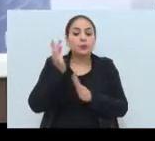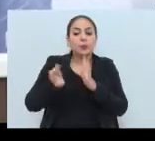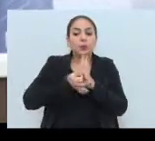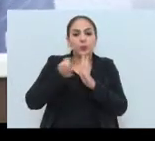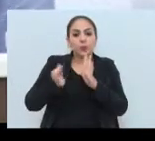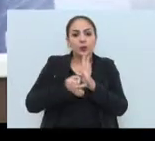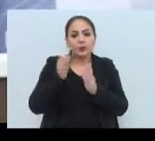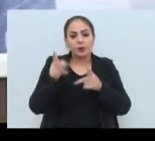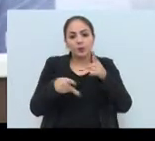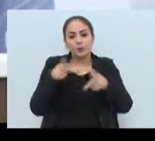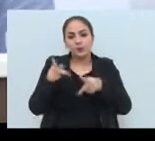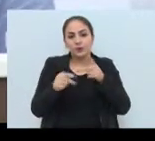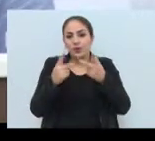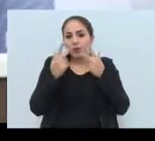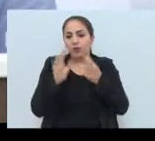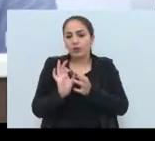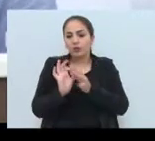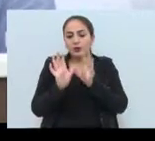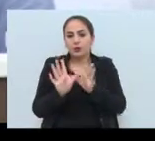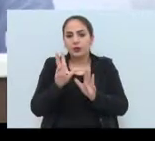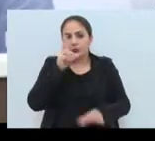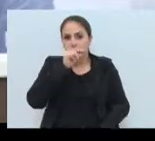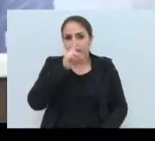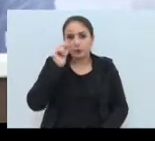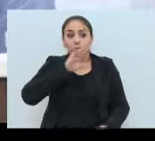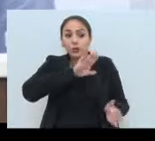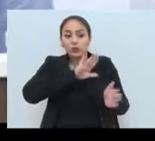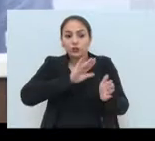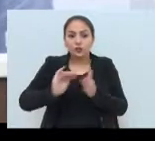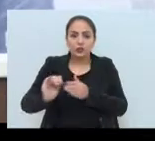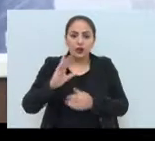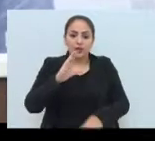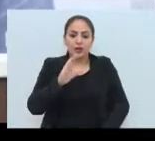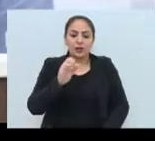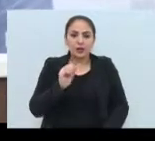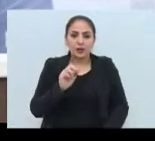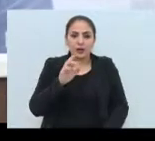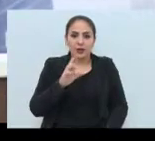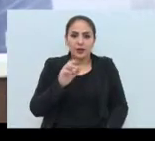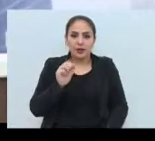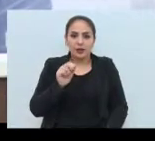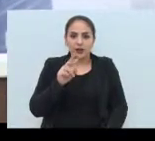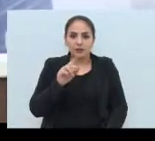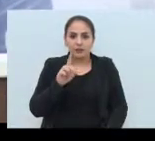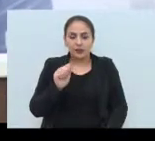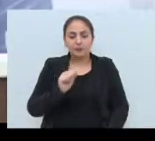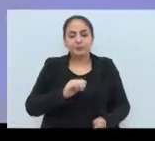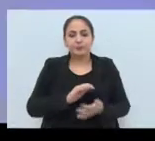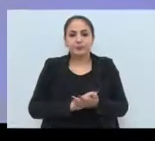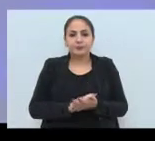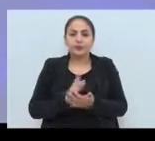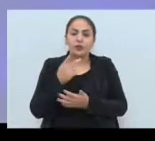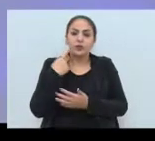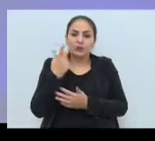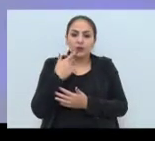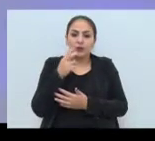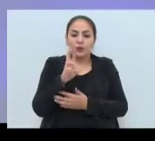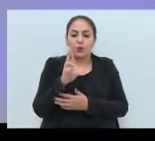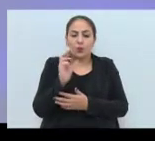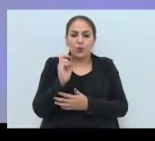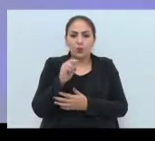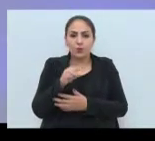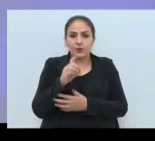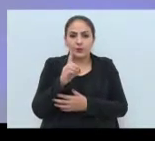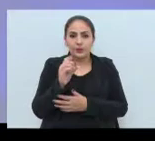da população, nos mesmos moldes, autorizando o Poder Executivo a retirar a caravela de onde ela foi colocada lá. O vereador Ronaldo